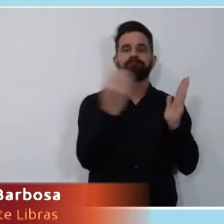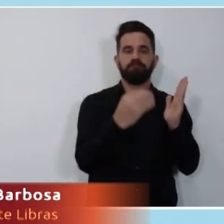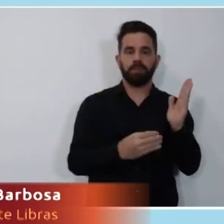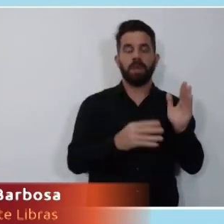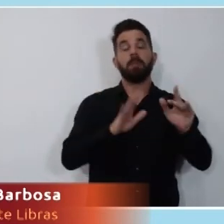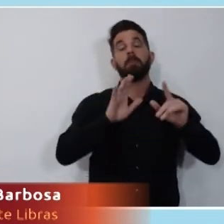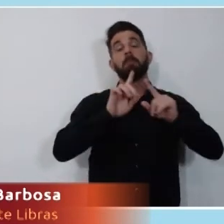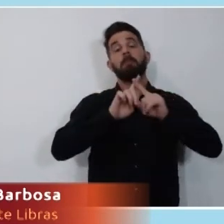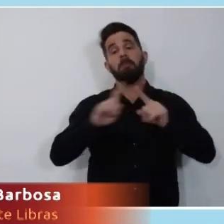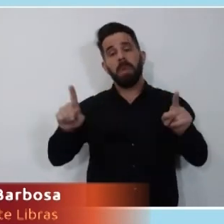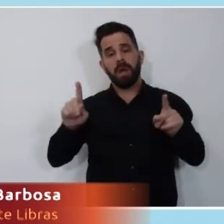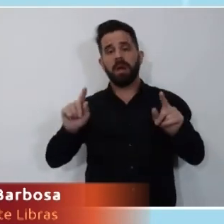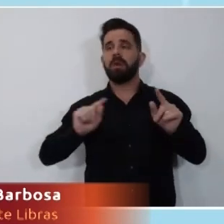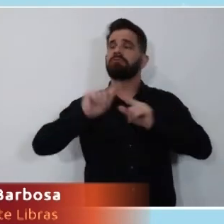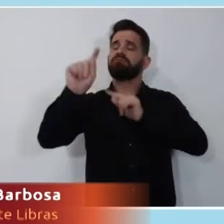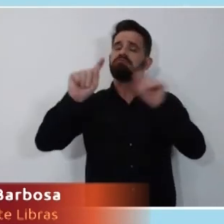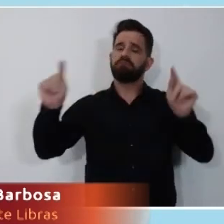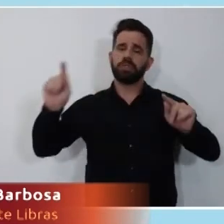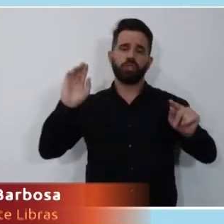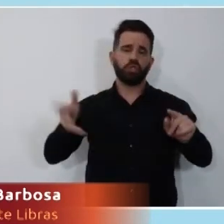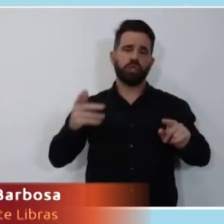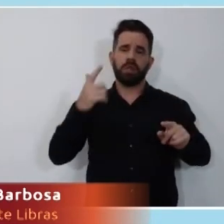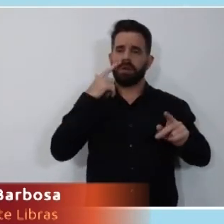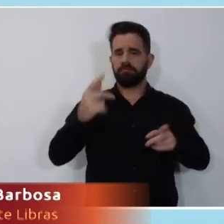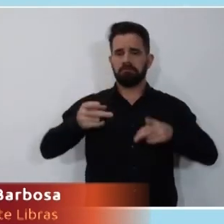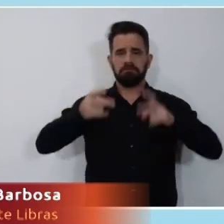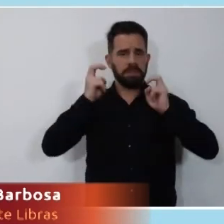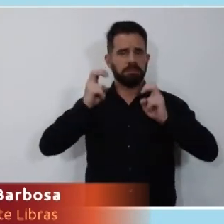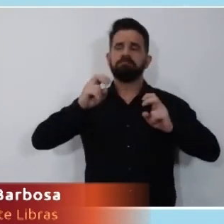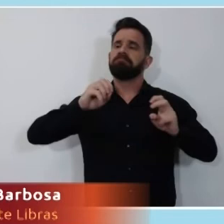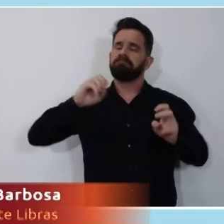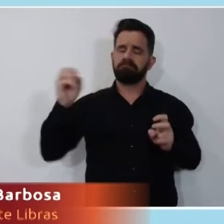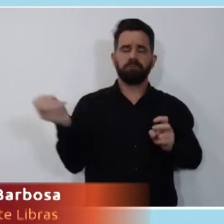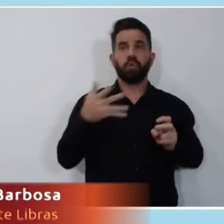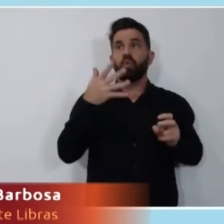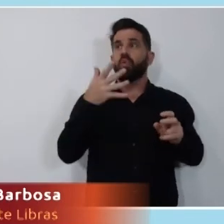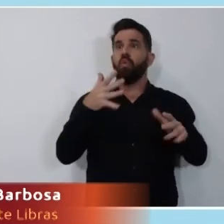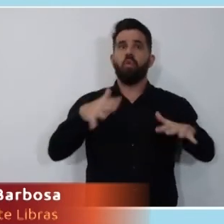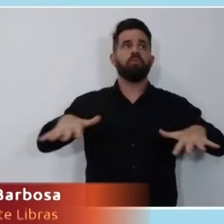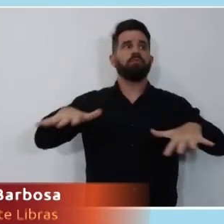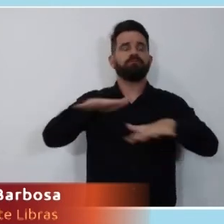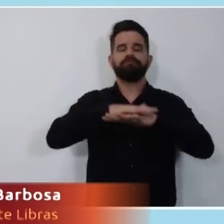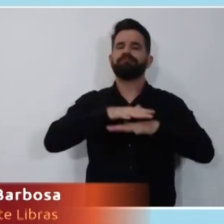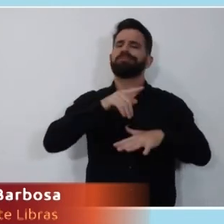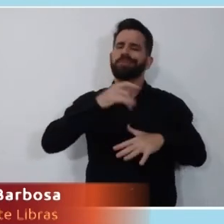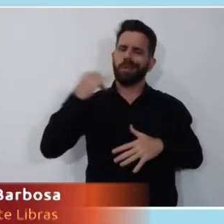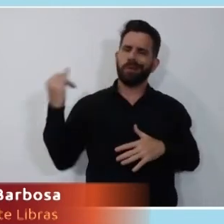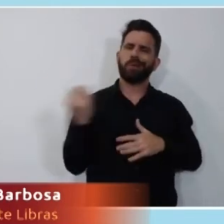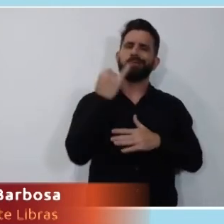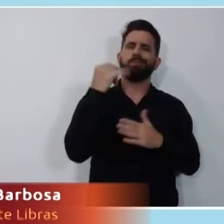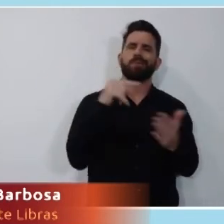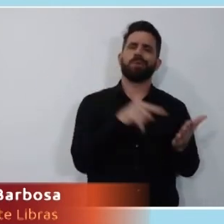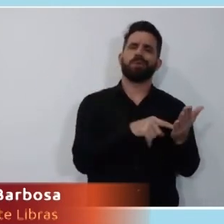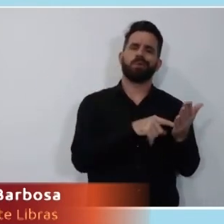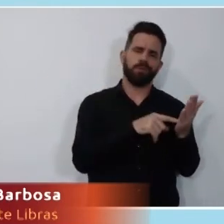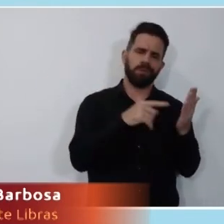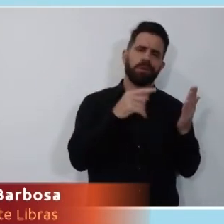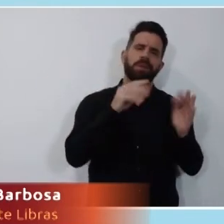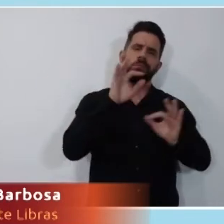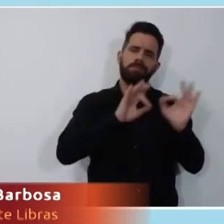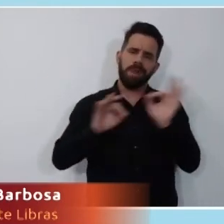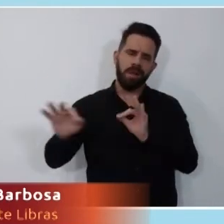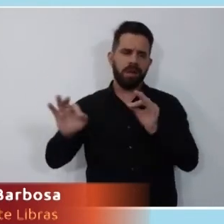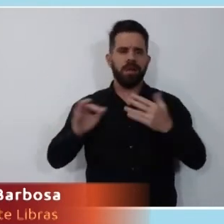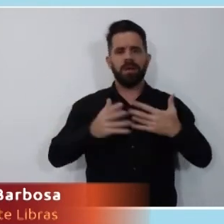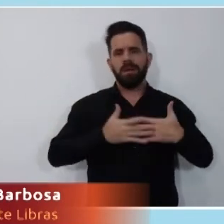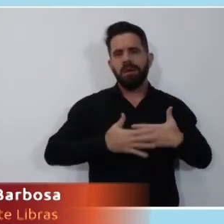visão mais atualizada percebem que a importância disso não é nem ter acesso à verba federal, é realmente